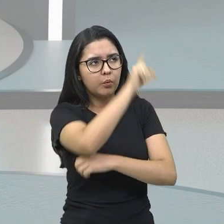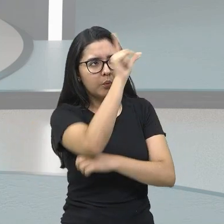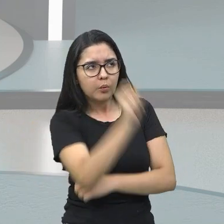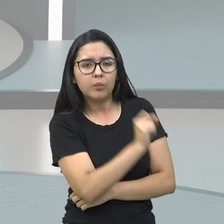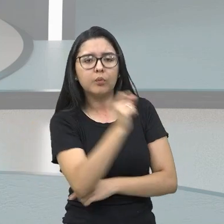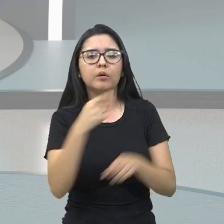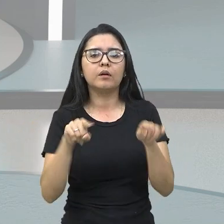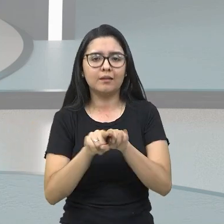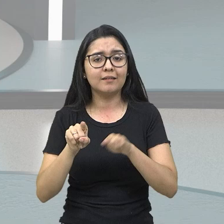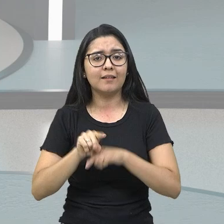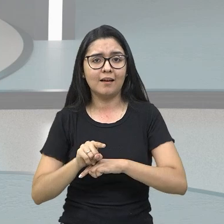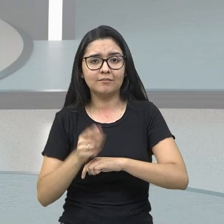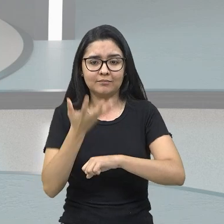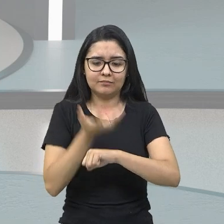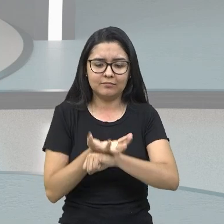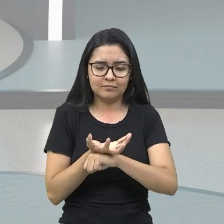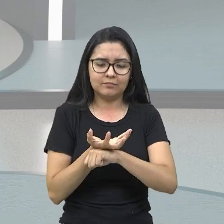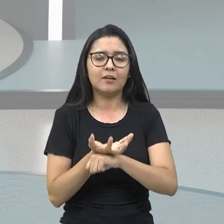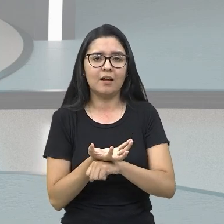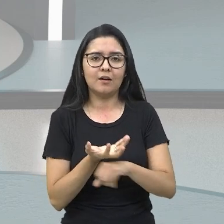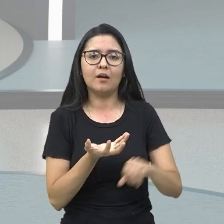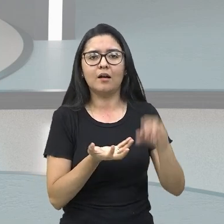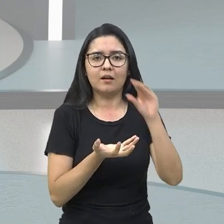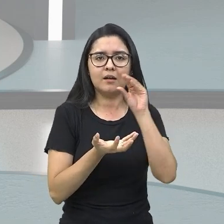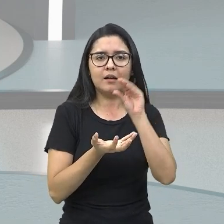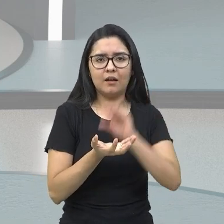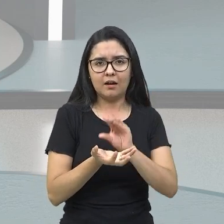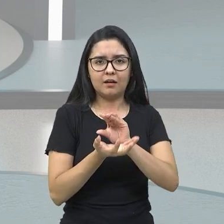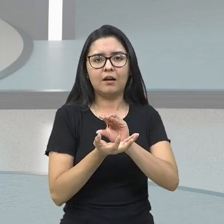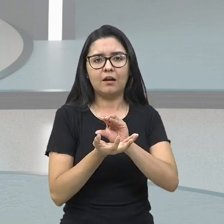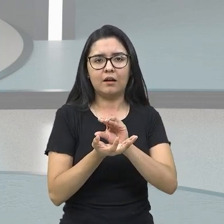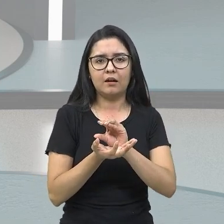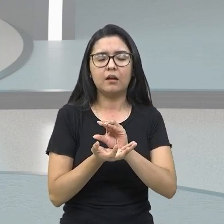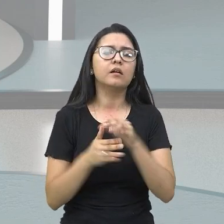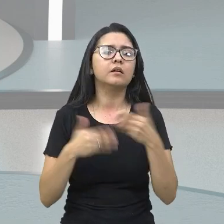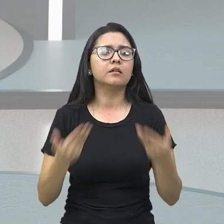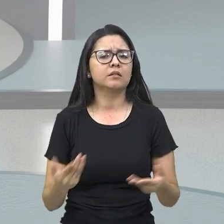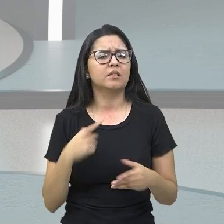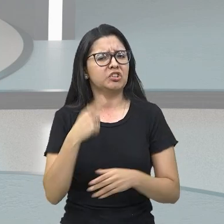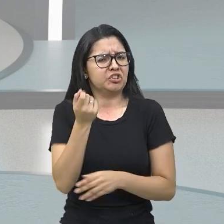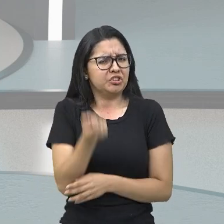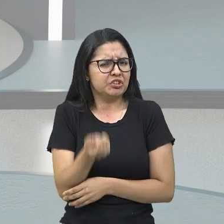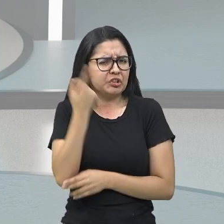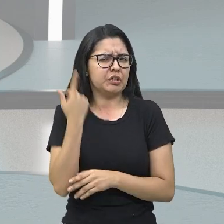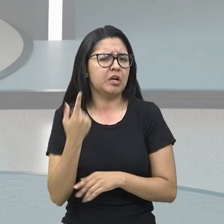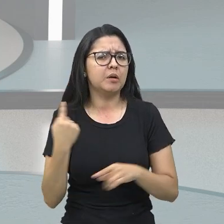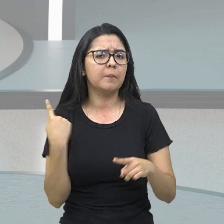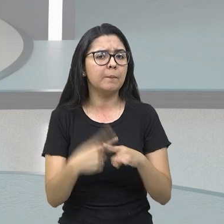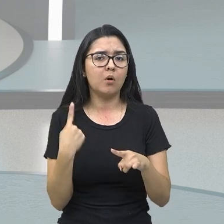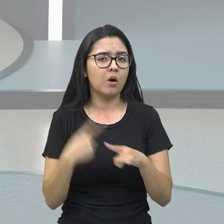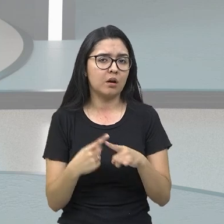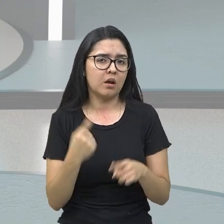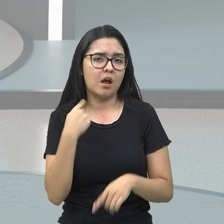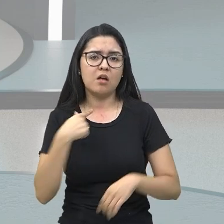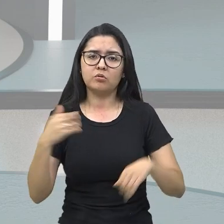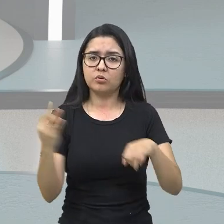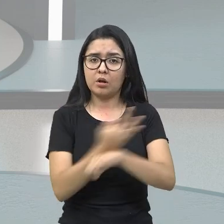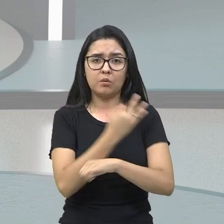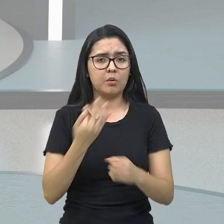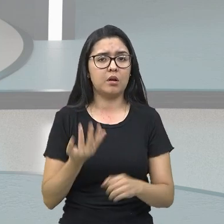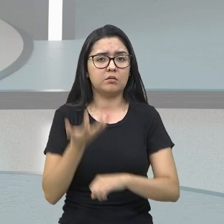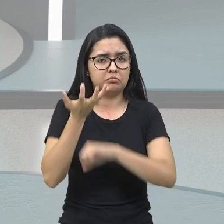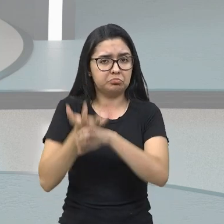uma Vitória Régia, o que é meio estranho, porque Vitórias Régias não são capazes geralmente de comportar pessoas. Não sei se um